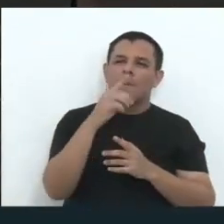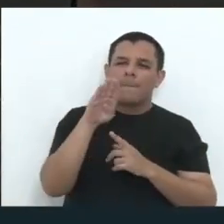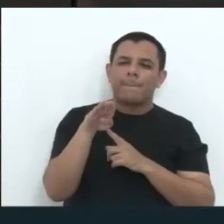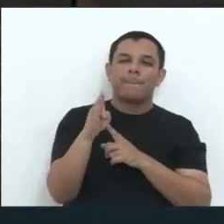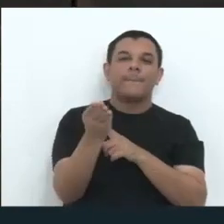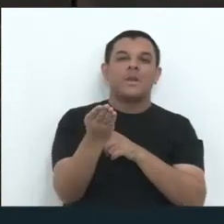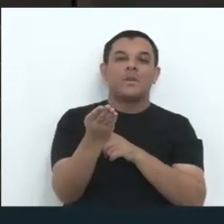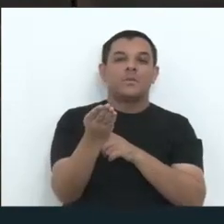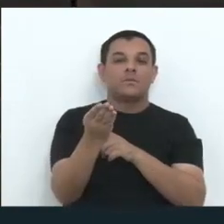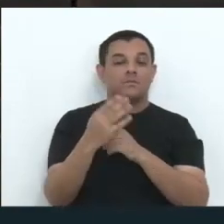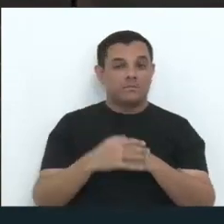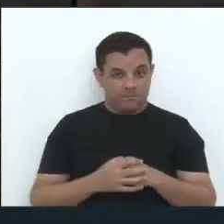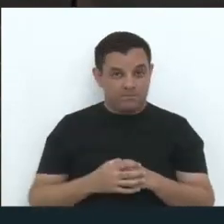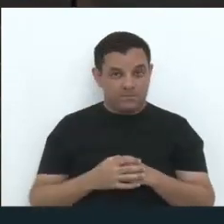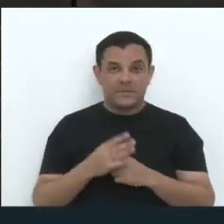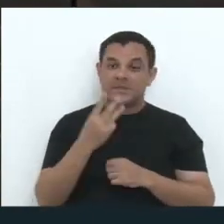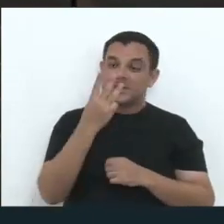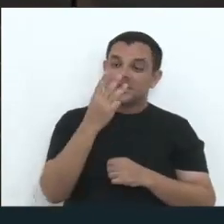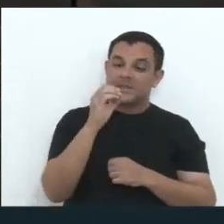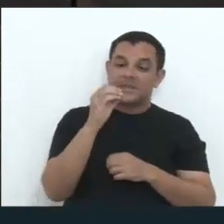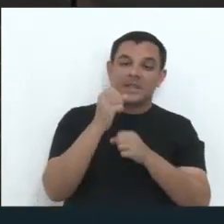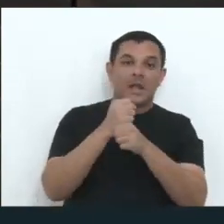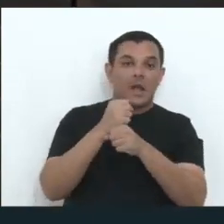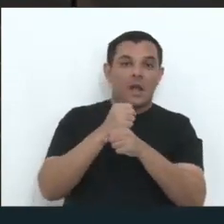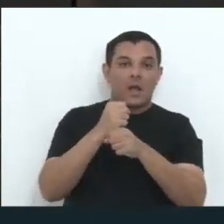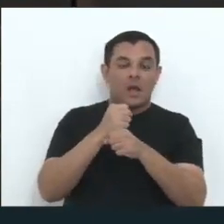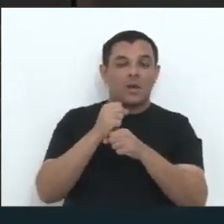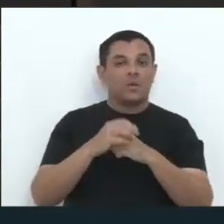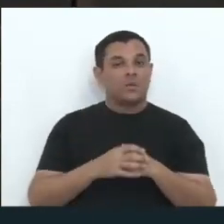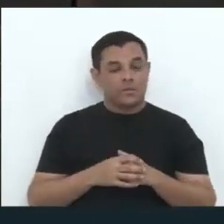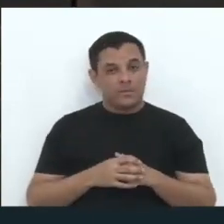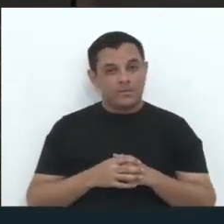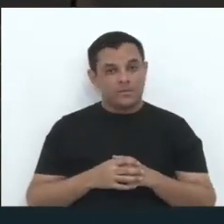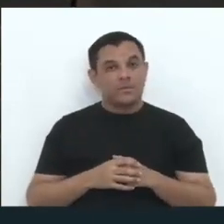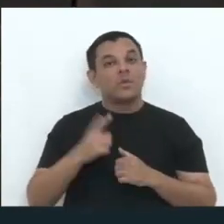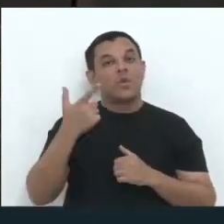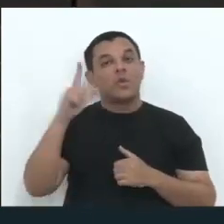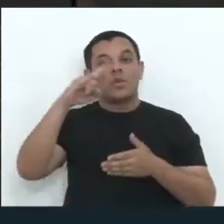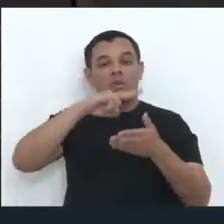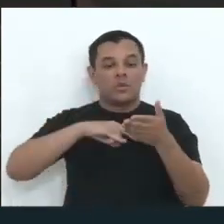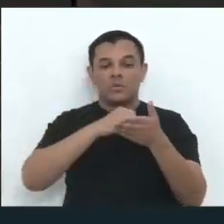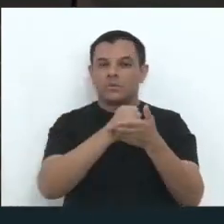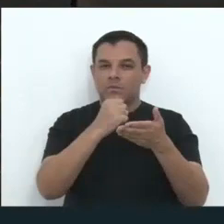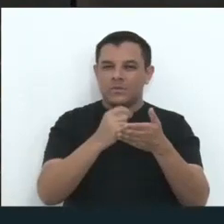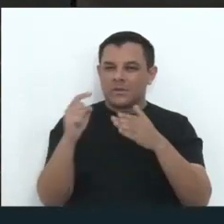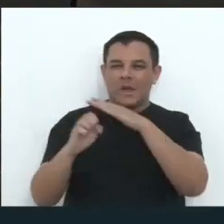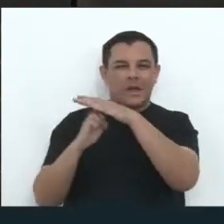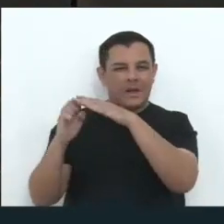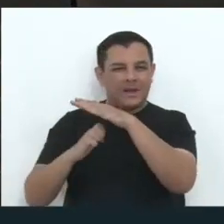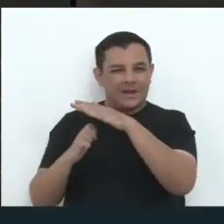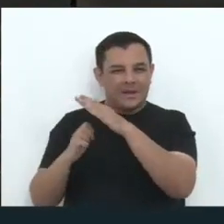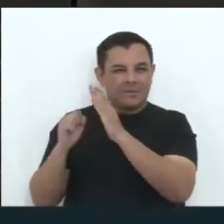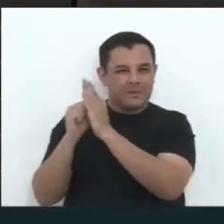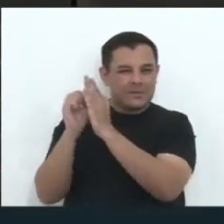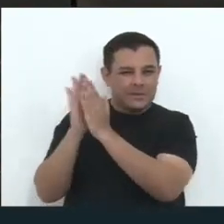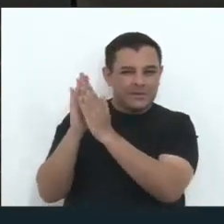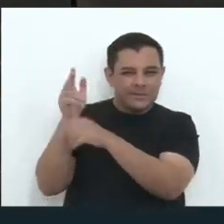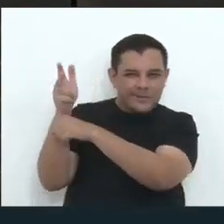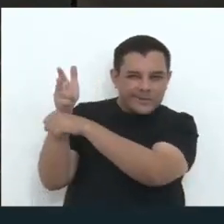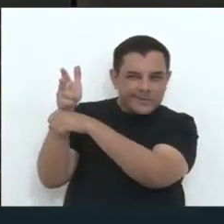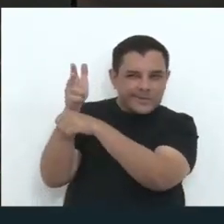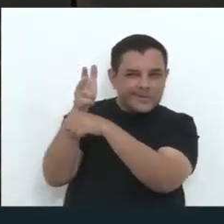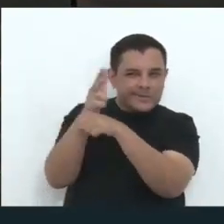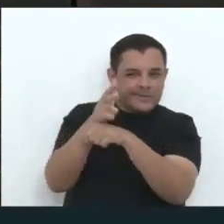Um contrato de 30 anos. A gente fala agora do contrato com a empresa de radar, que é um contrato de aproximadamente